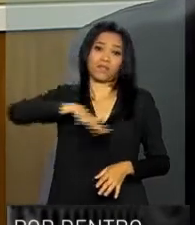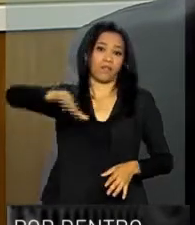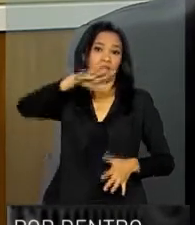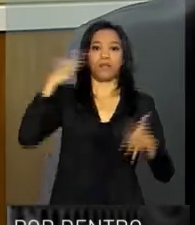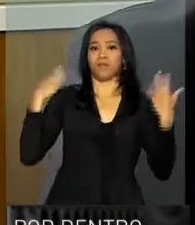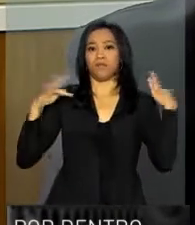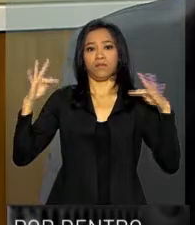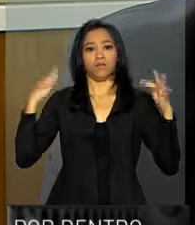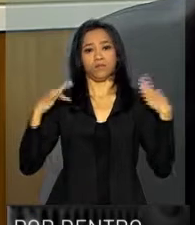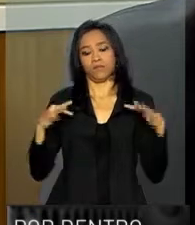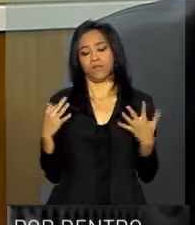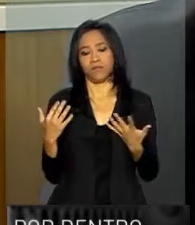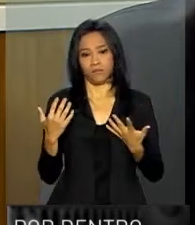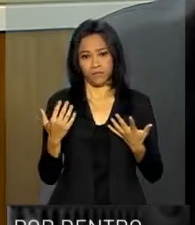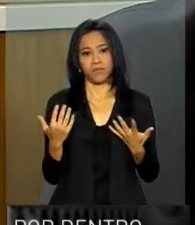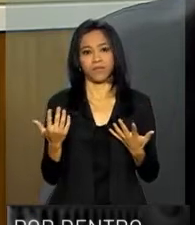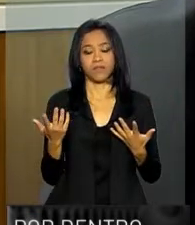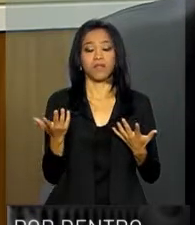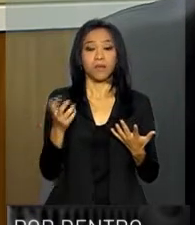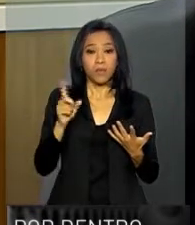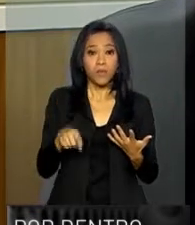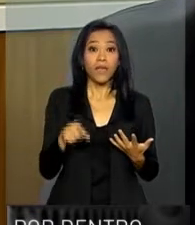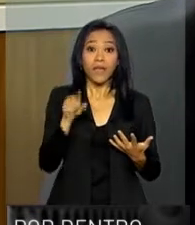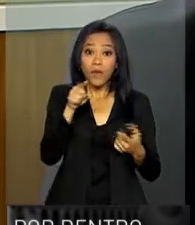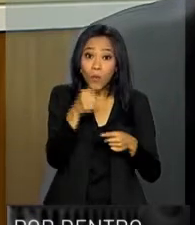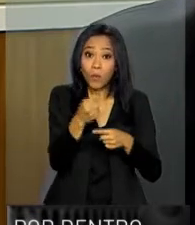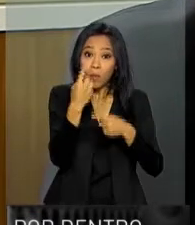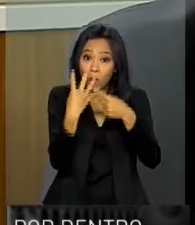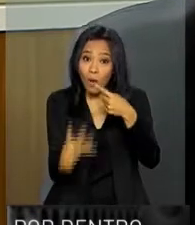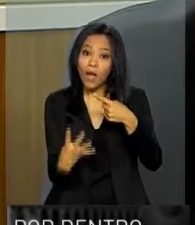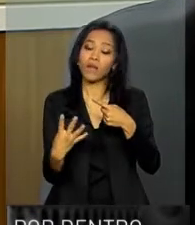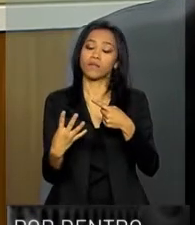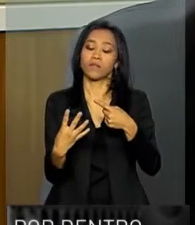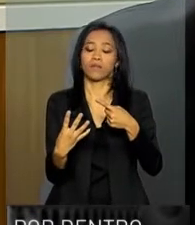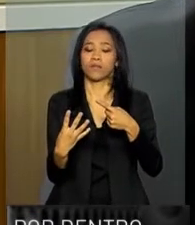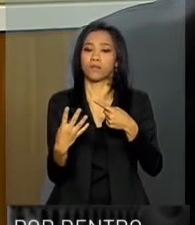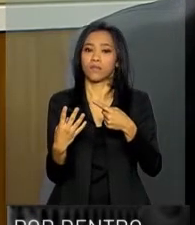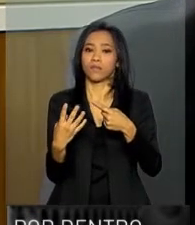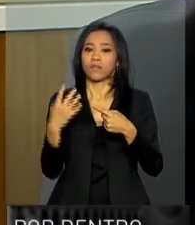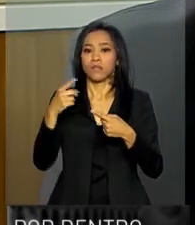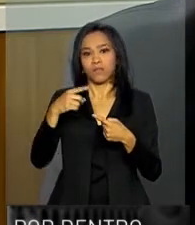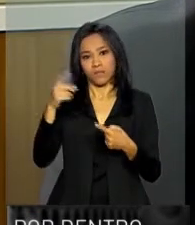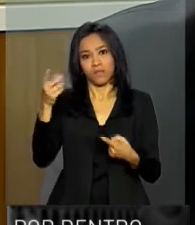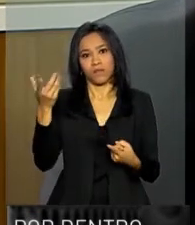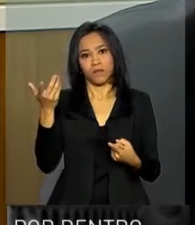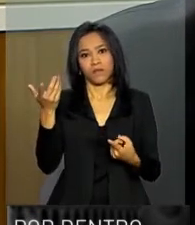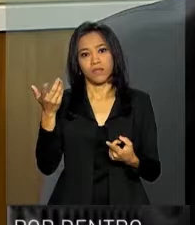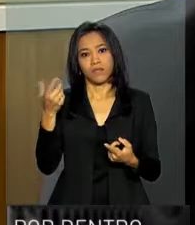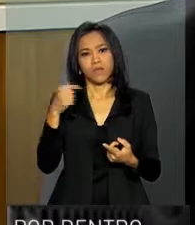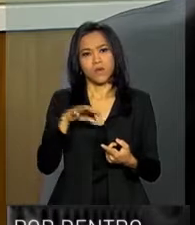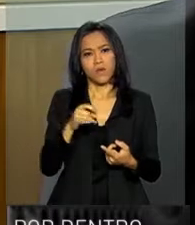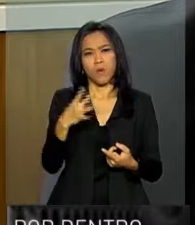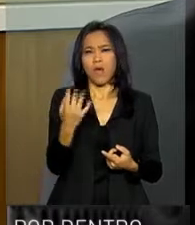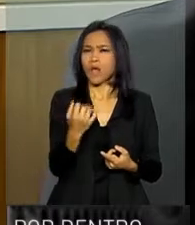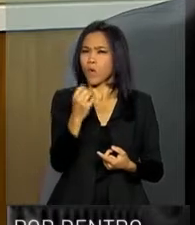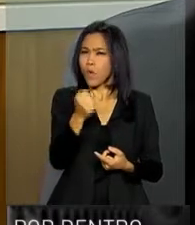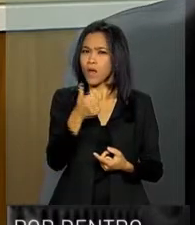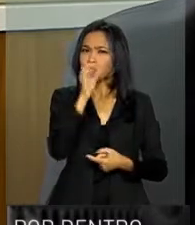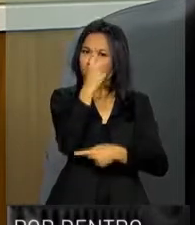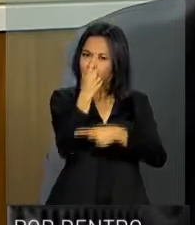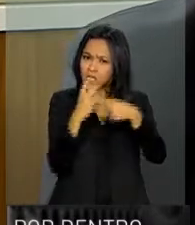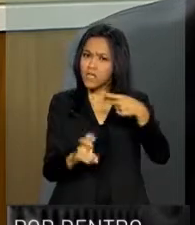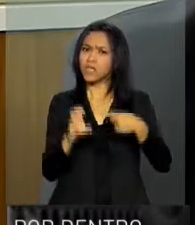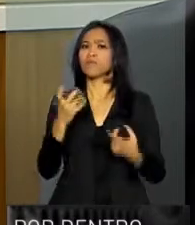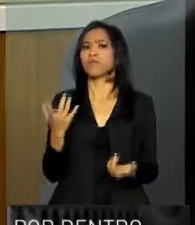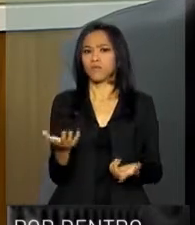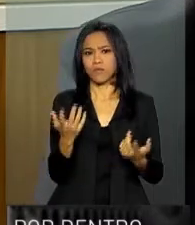quem gera em geral no ano passado um quarto 20% é quase exige um quinto dos empregos a ser mais exato